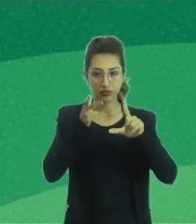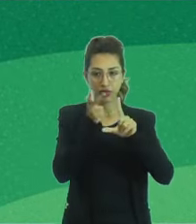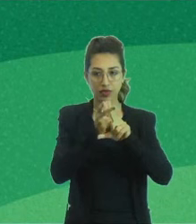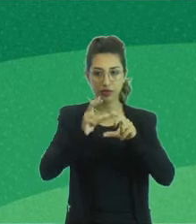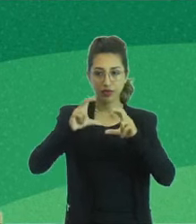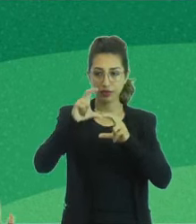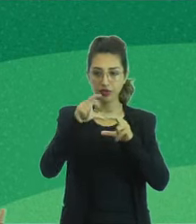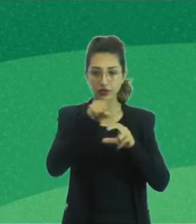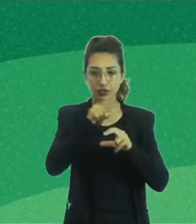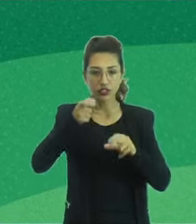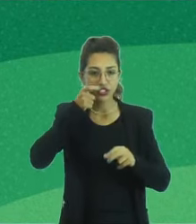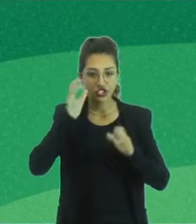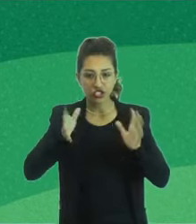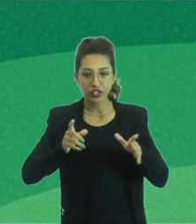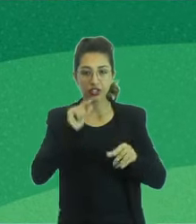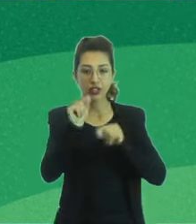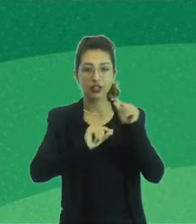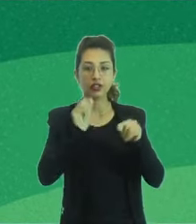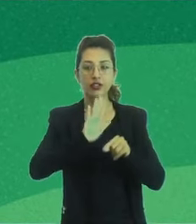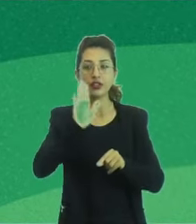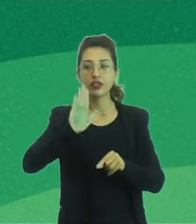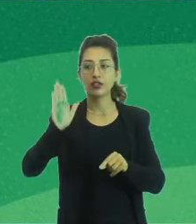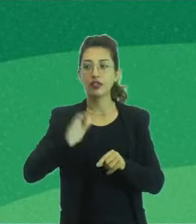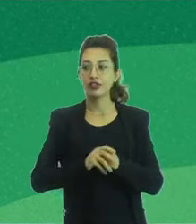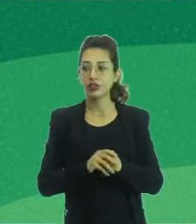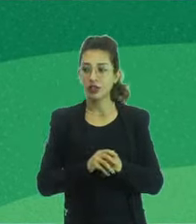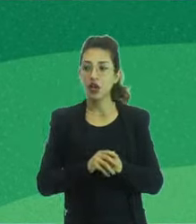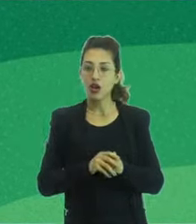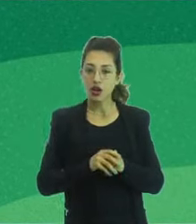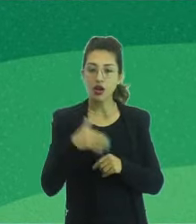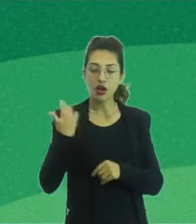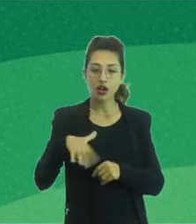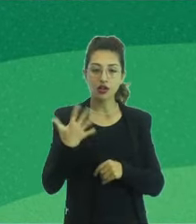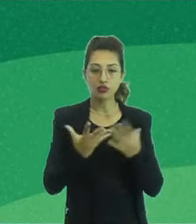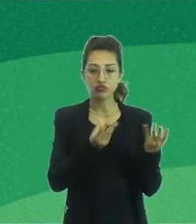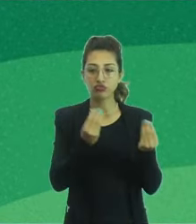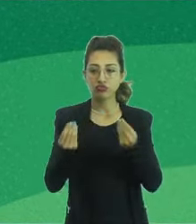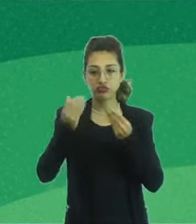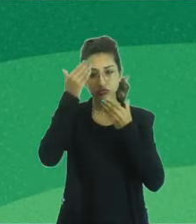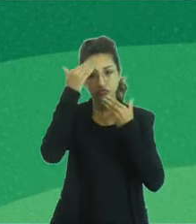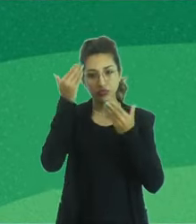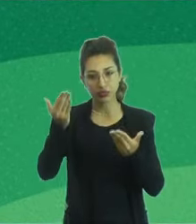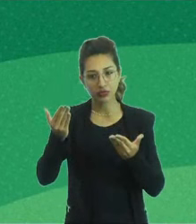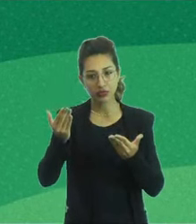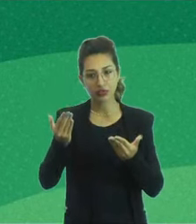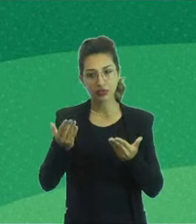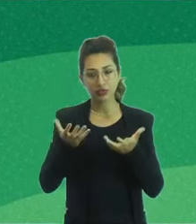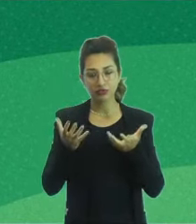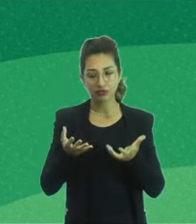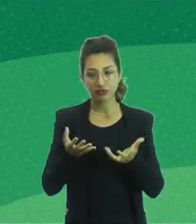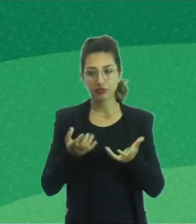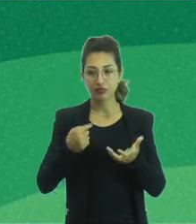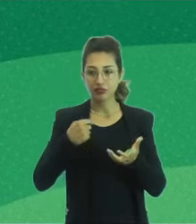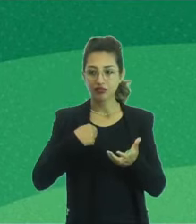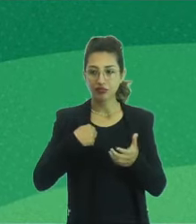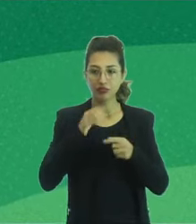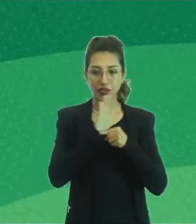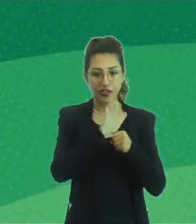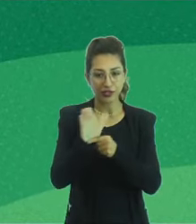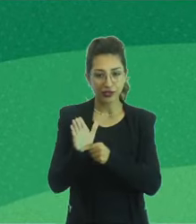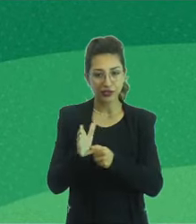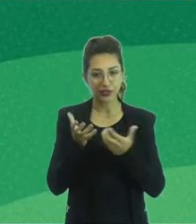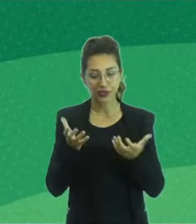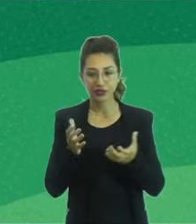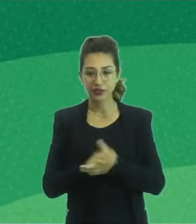já assistiu a Live de Python Caraca bastante gente muito obrigado por isso espero que sirva de alguma coisa que ajude vocês